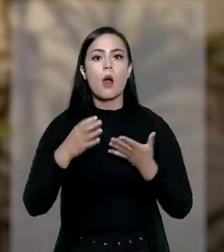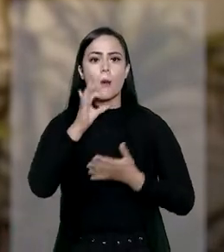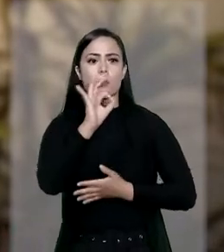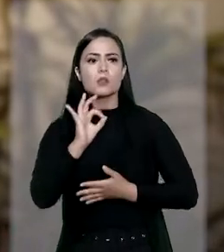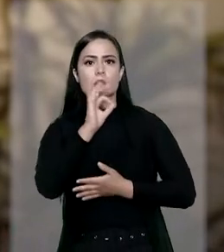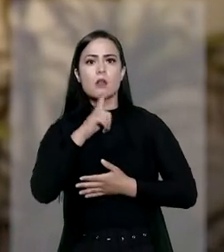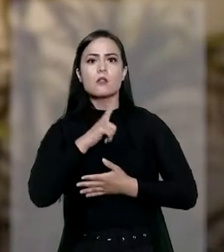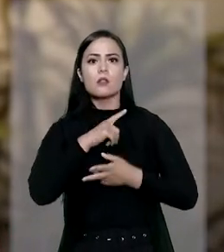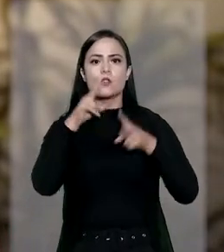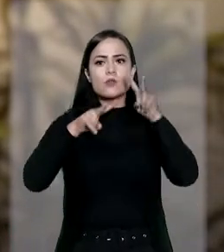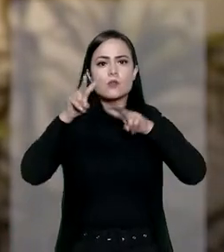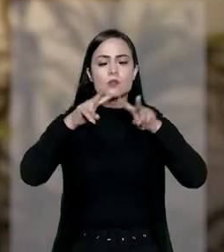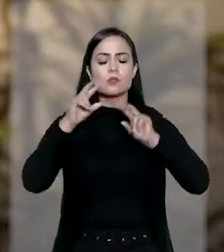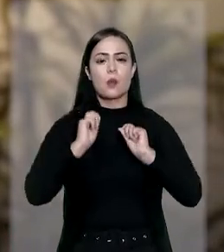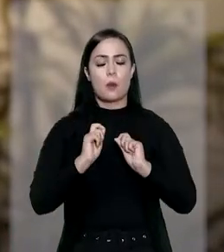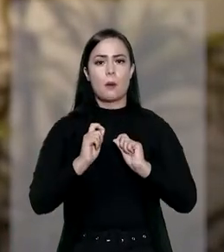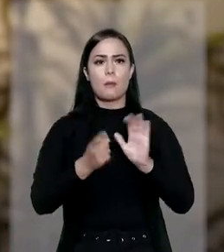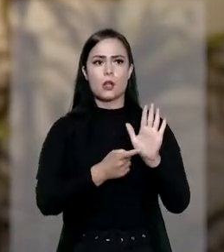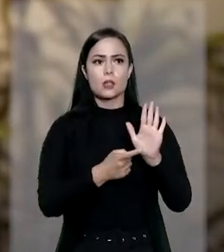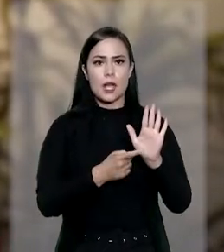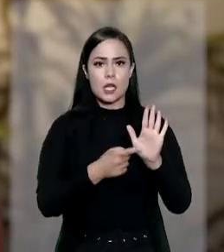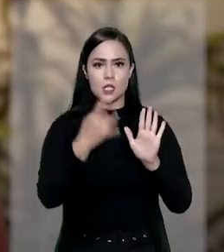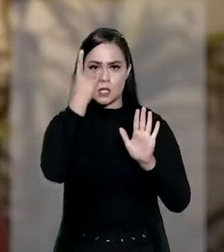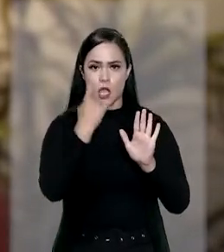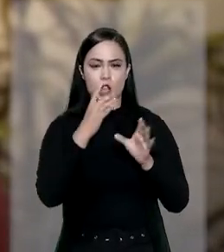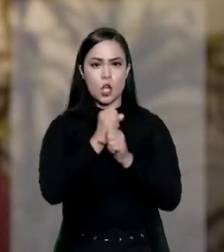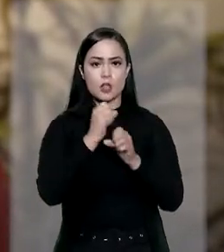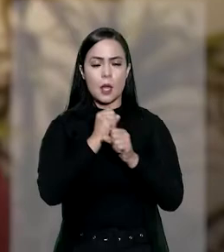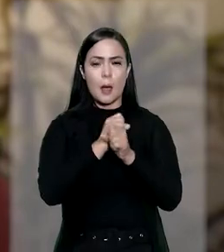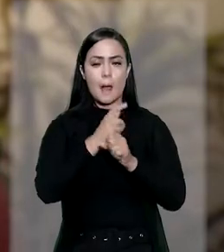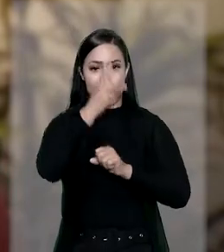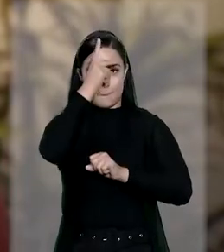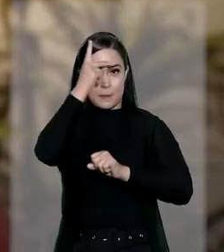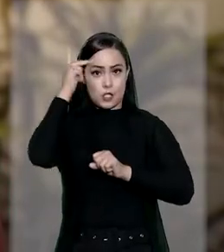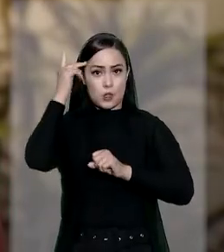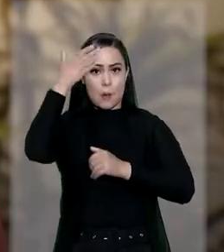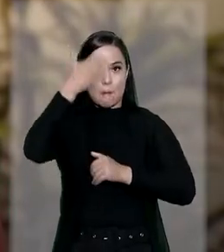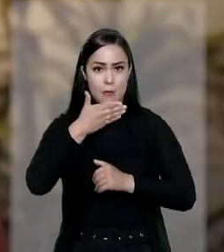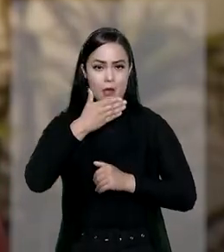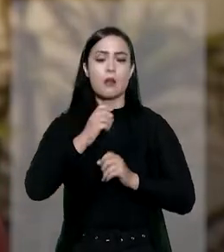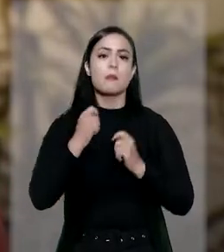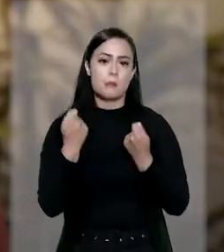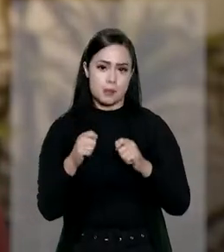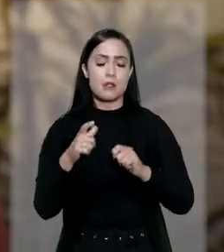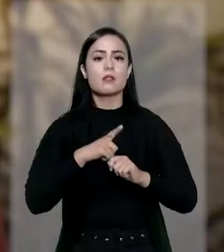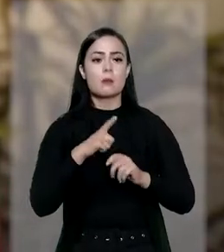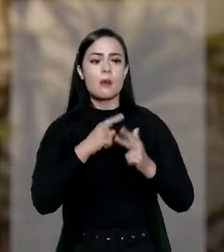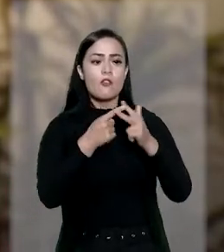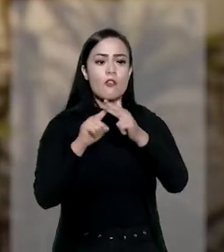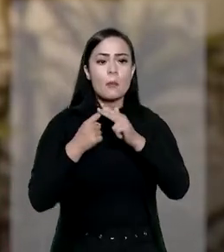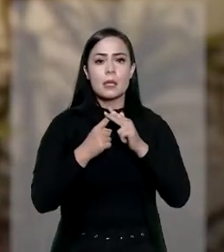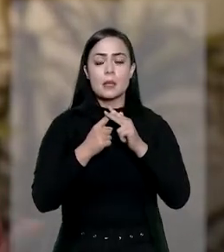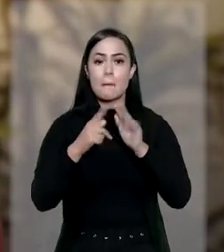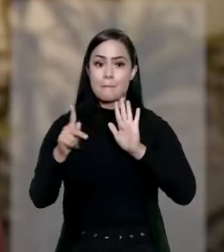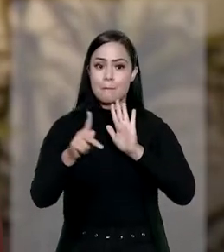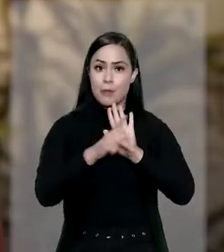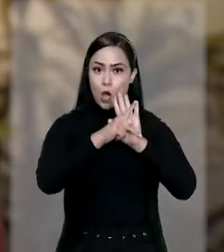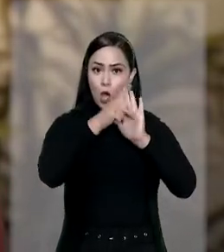resíduo visual que ela possui. Apesar de não apresentar cegueira total, a pessoa com baixa visão também pode precisar de